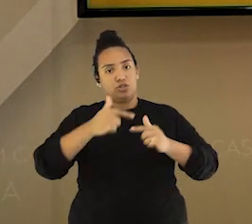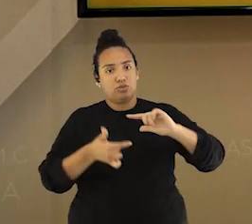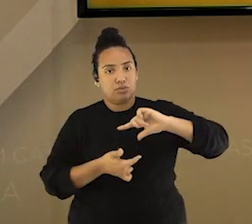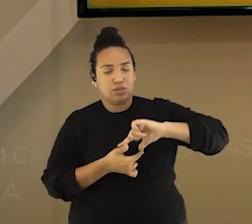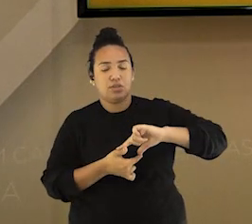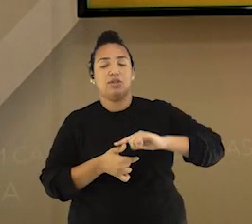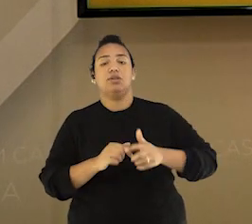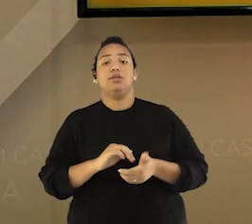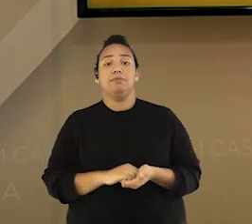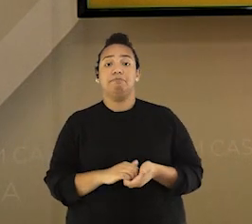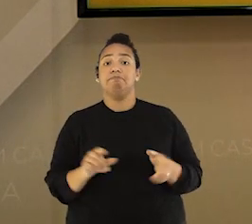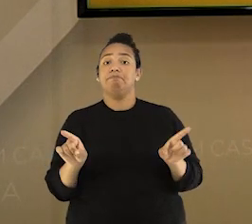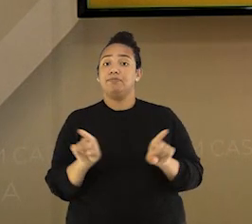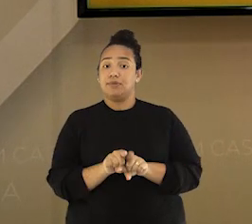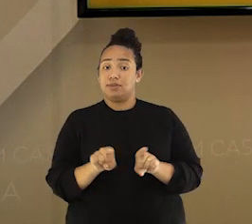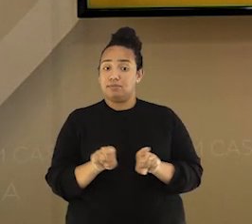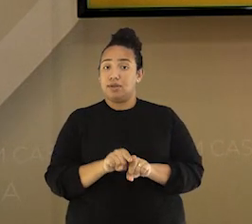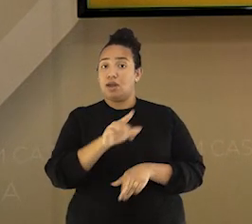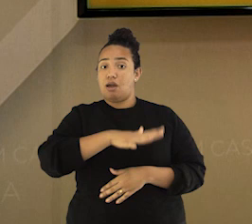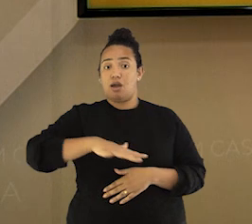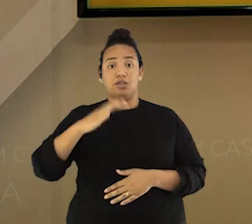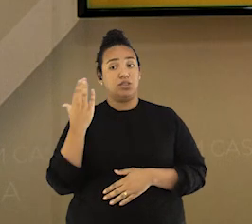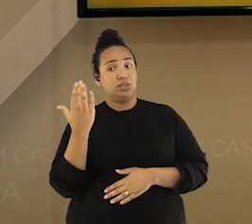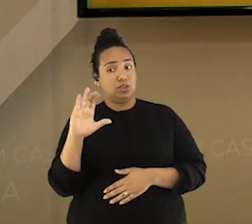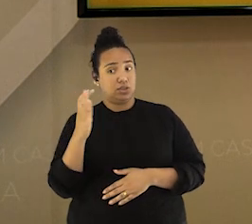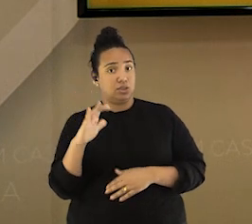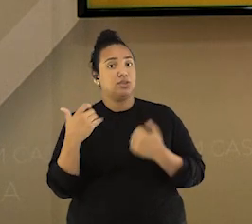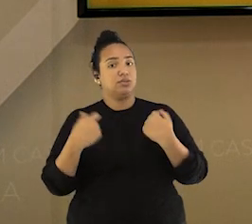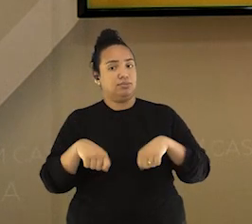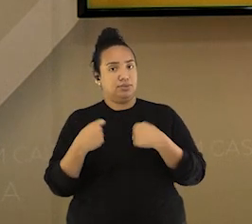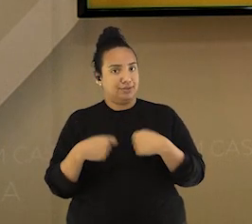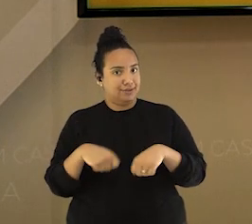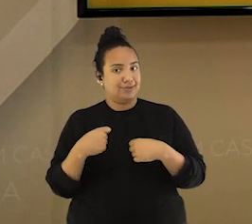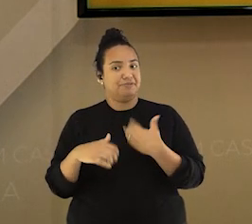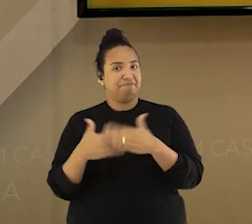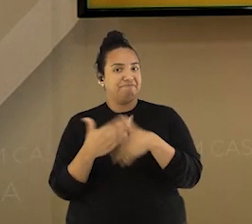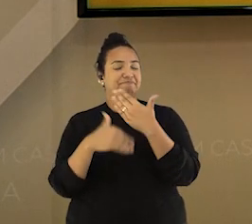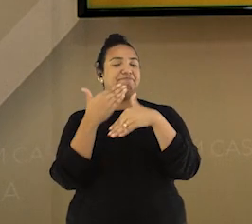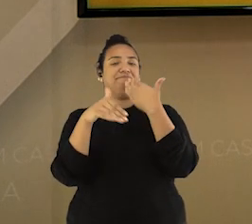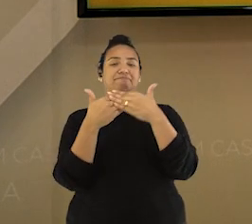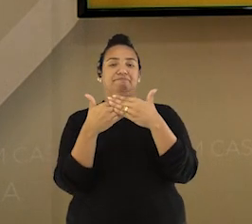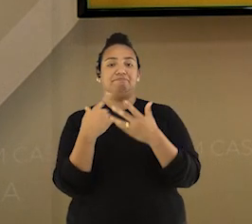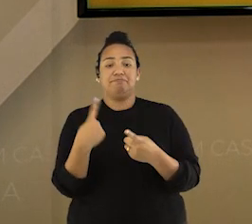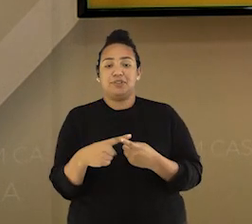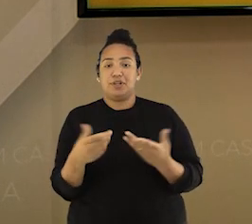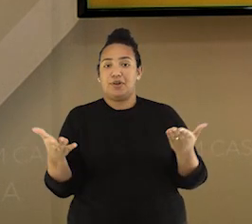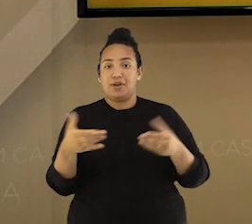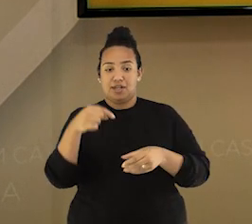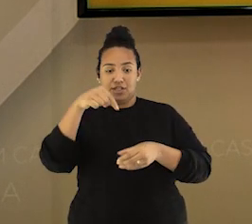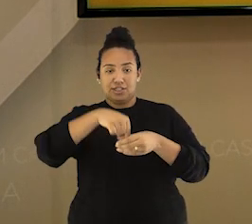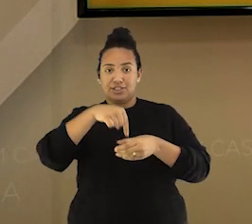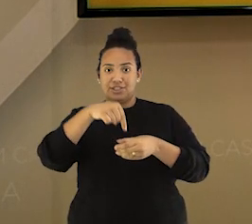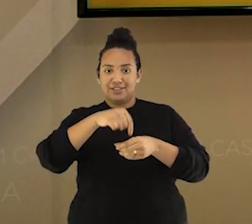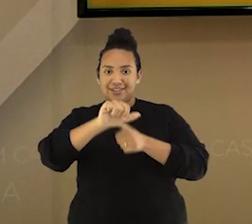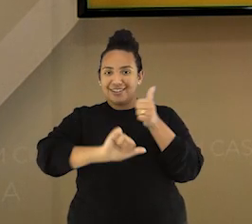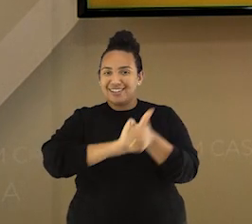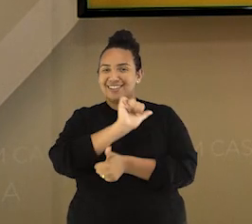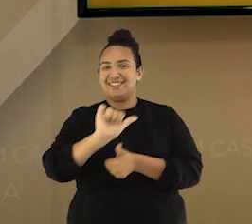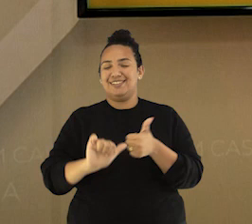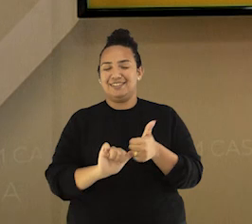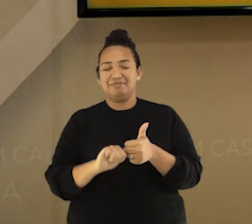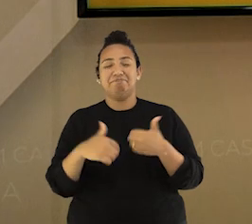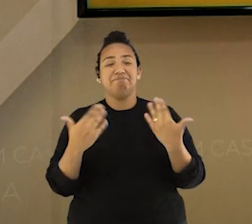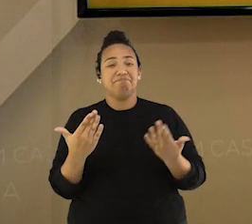e, consequentemente, da ciência, aonde ocorreu o aperfeiçoamento das tintas, por exemplo. Isso porque